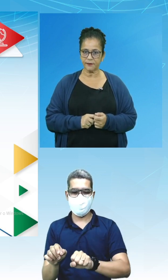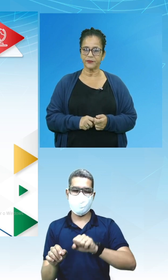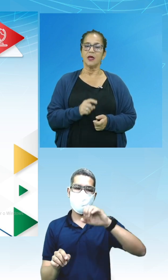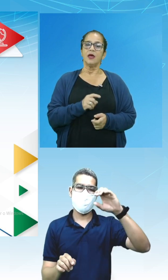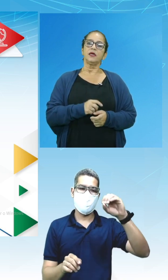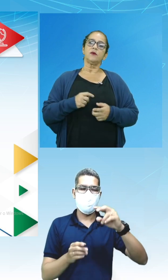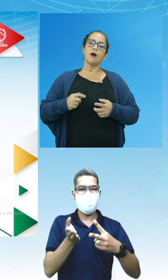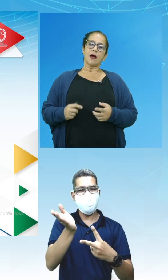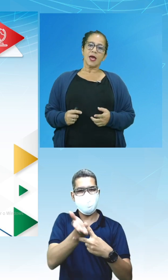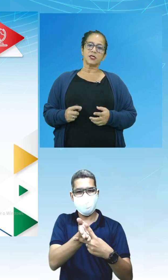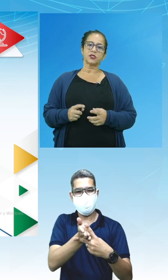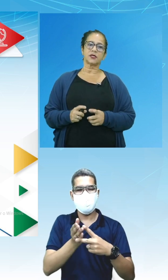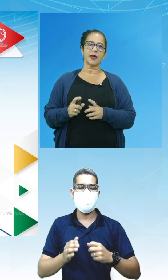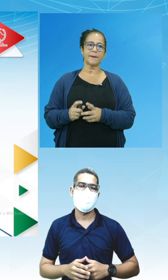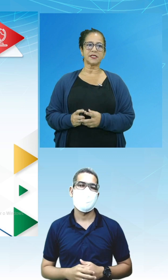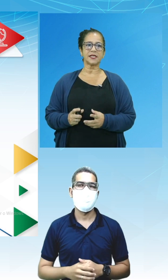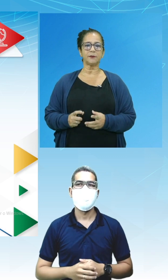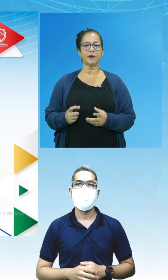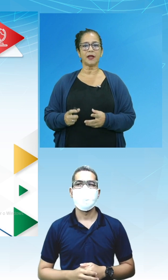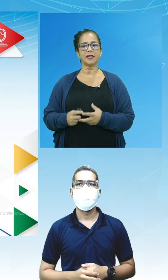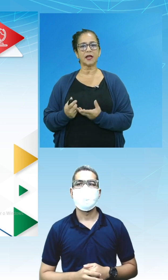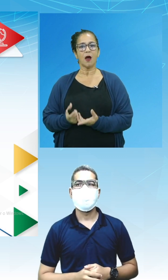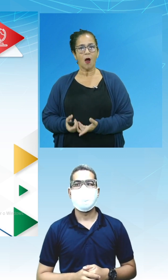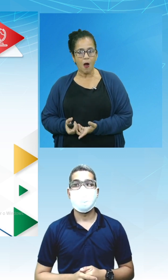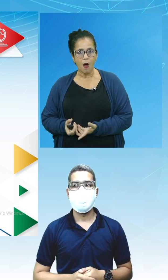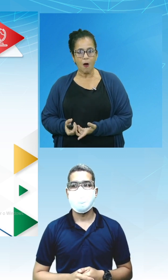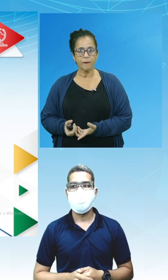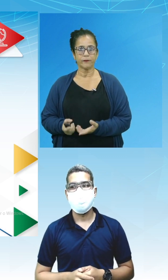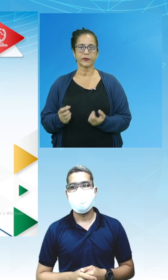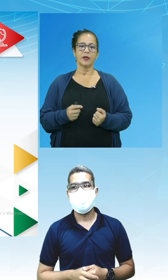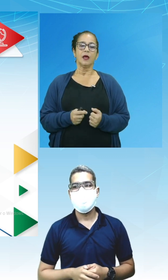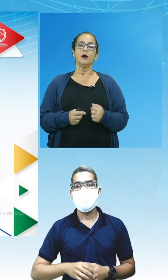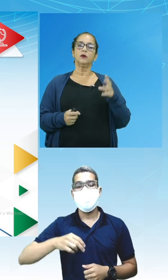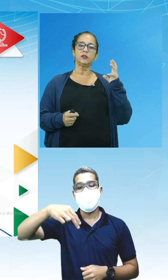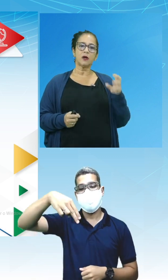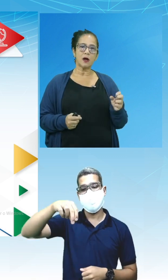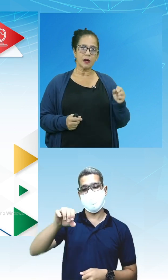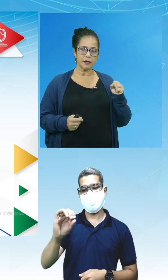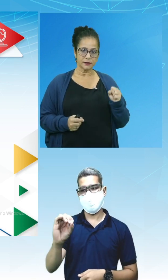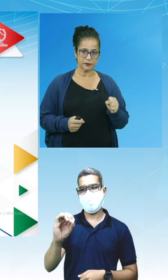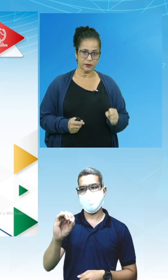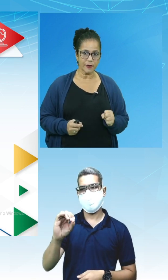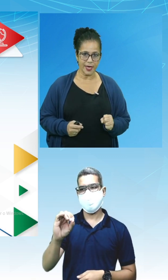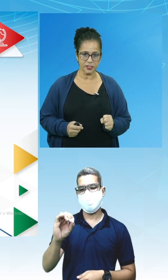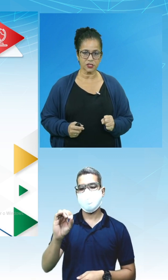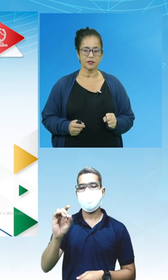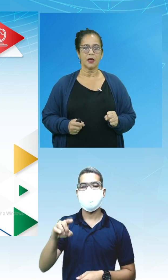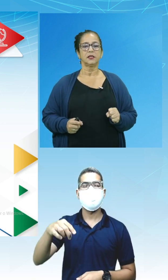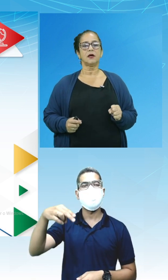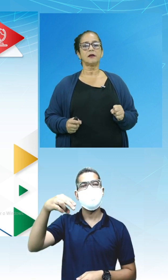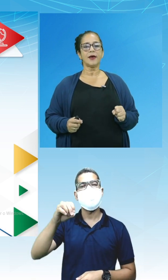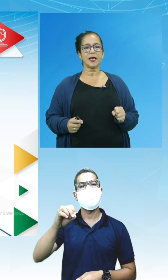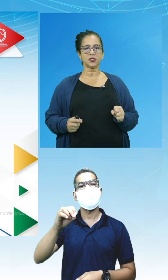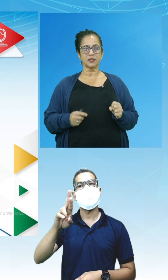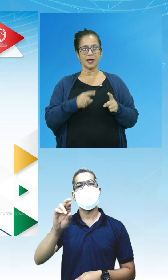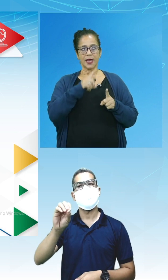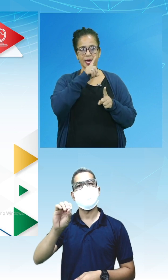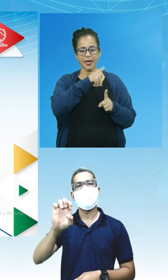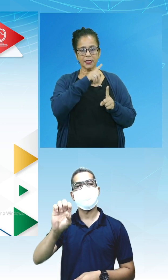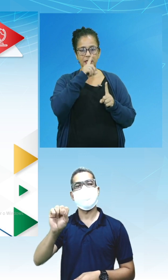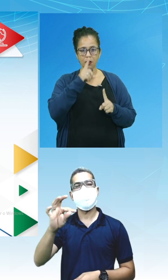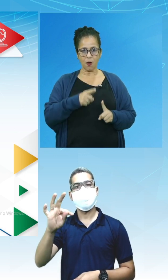S, e o Oeste, que é representado pela letra O. O Noroeste,